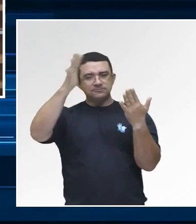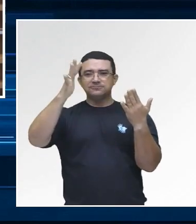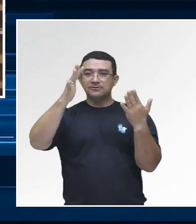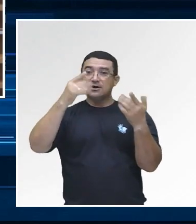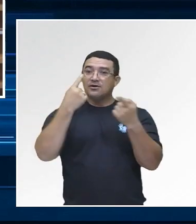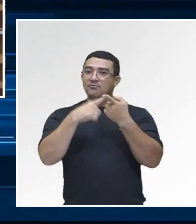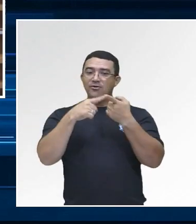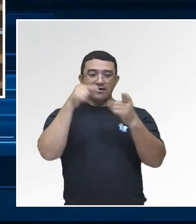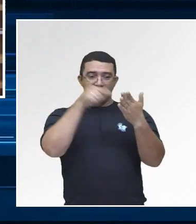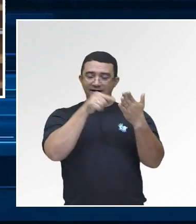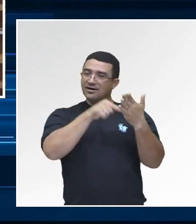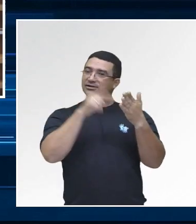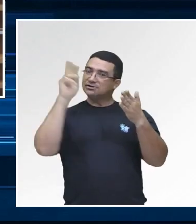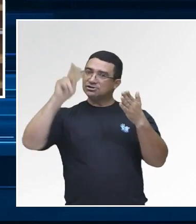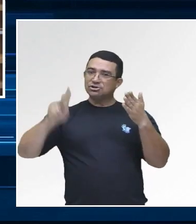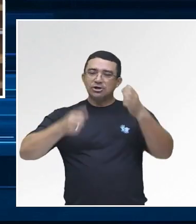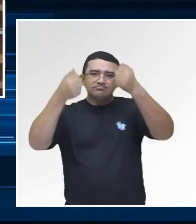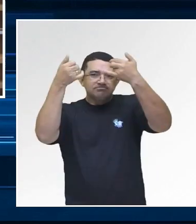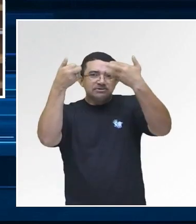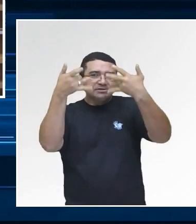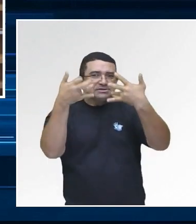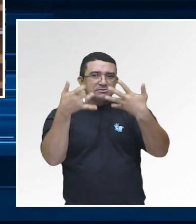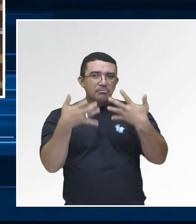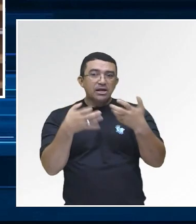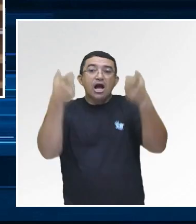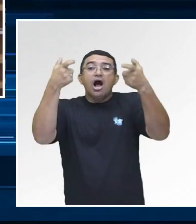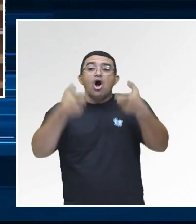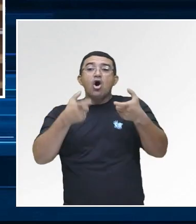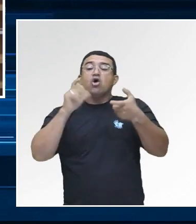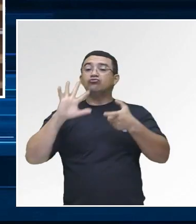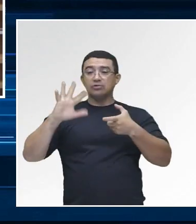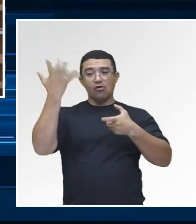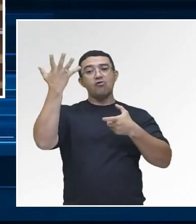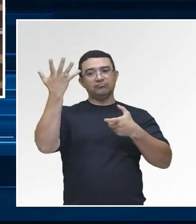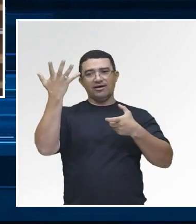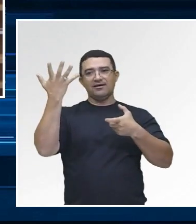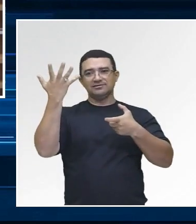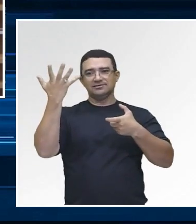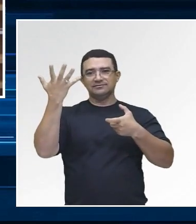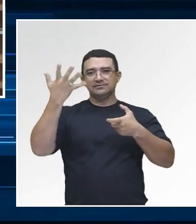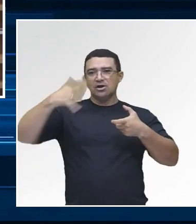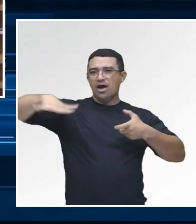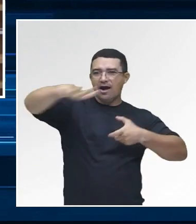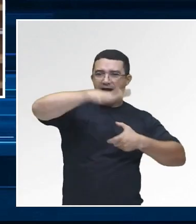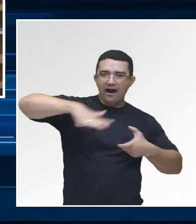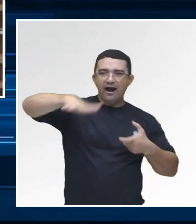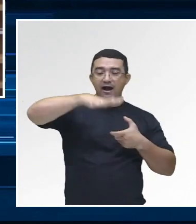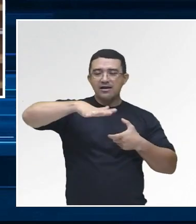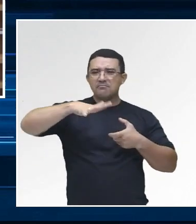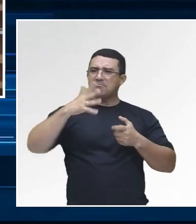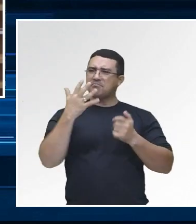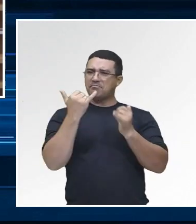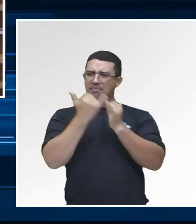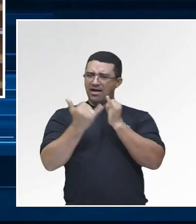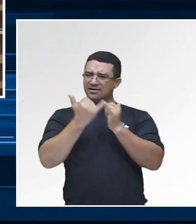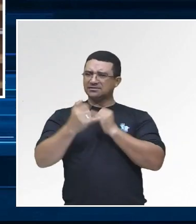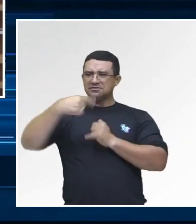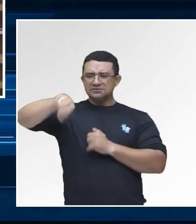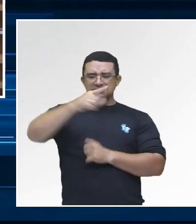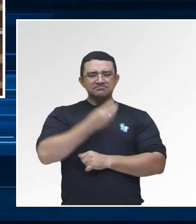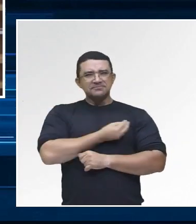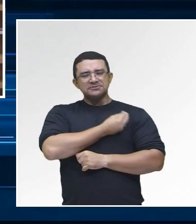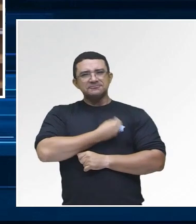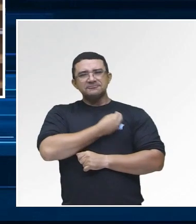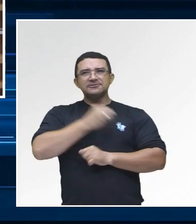descrição do local onde acontecem os fatos, do cenário, né? E você vive aquilo ao ler. Então,